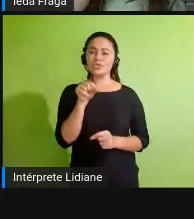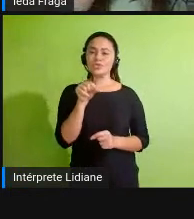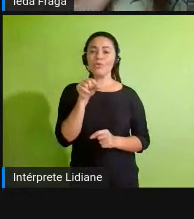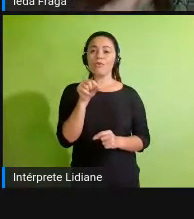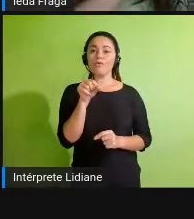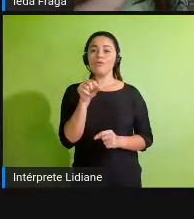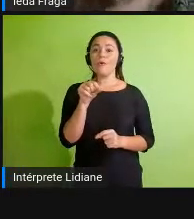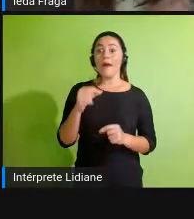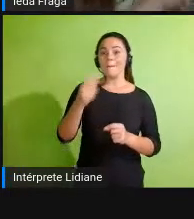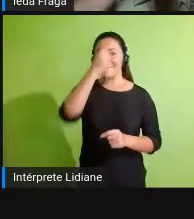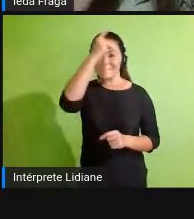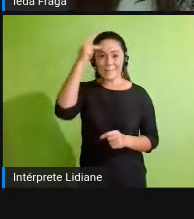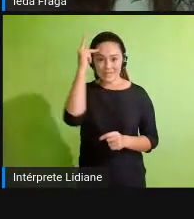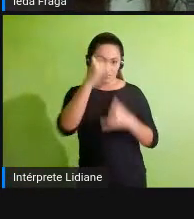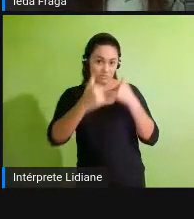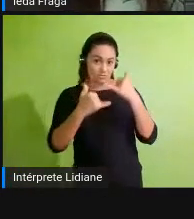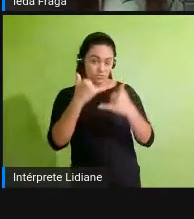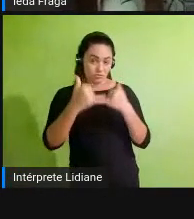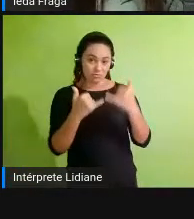ela vai ter uma narrativa diferente